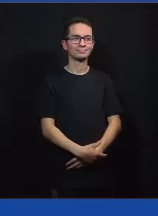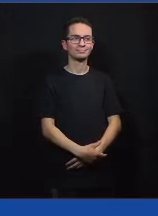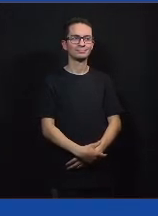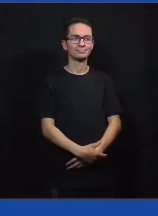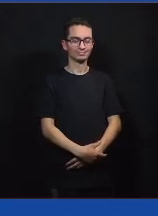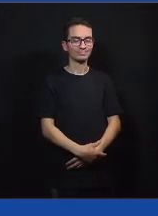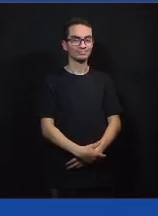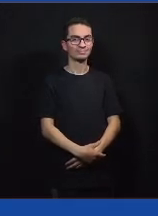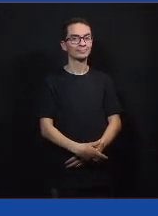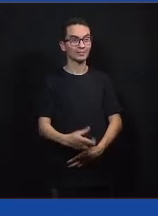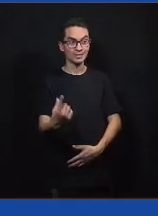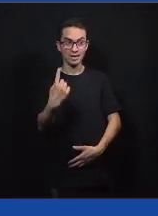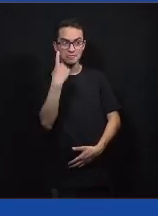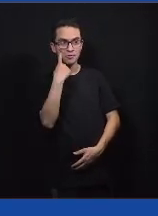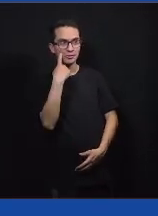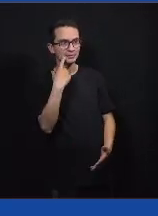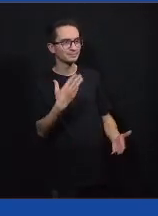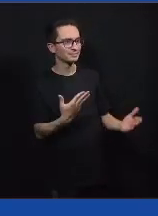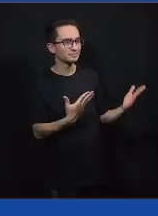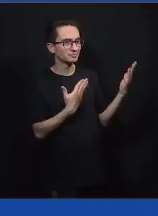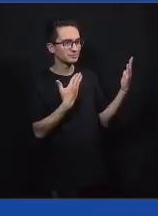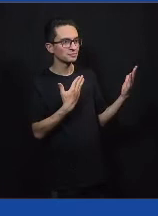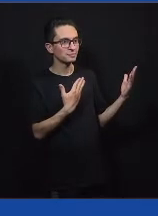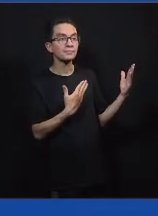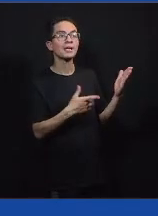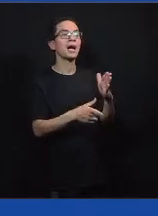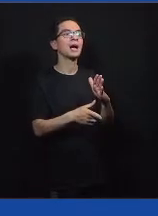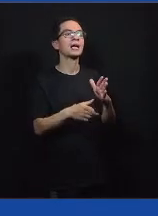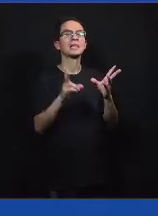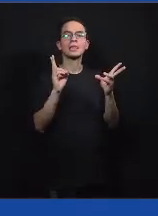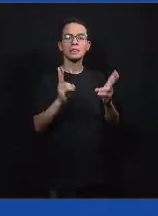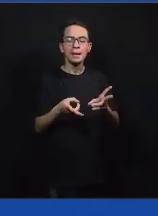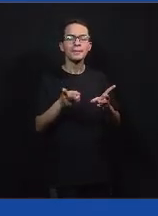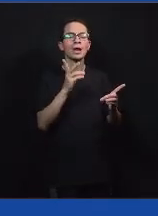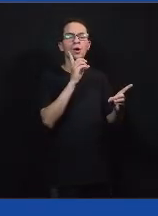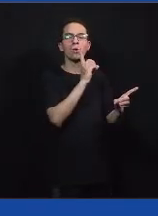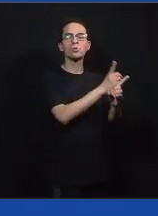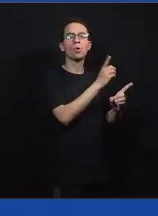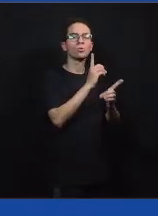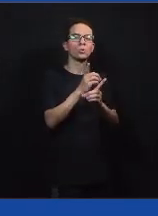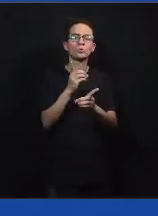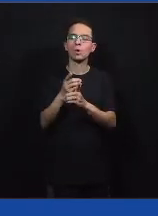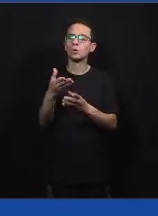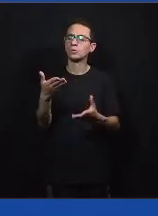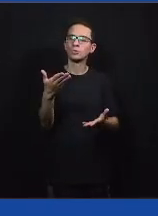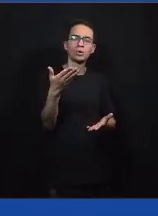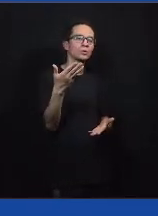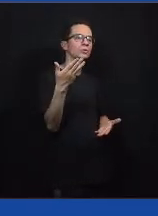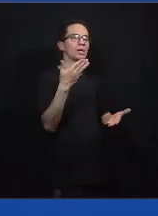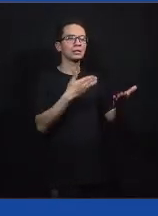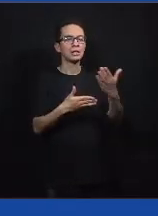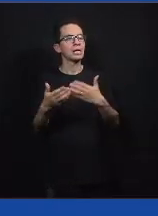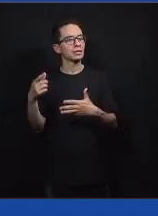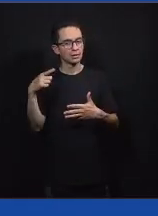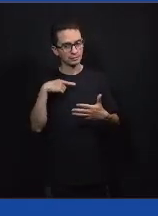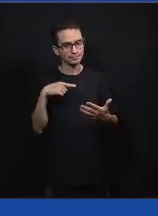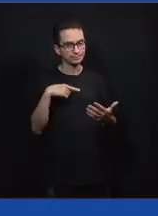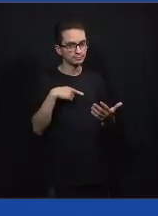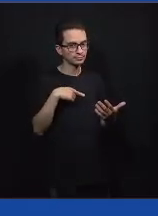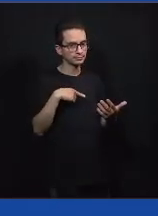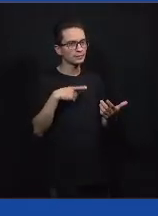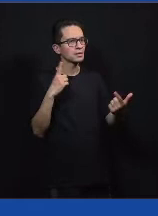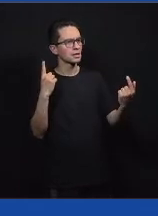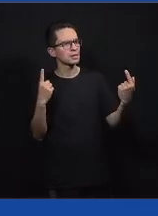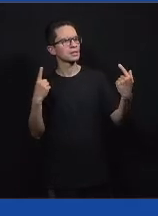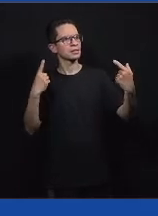o Olá pessoal então toda antes de cada encontro dos agentes da Cidadania é os agentes eram